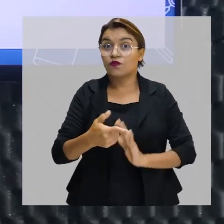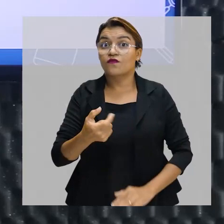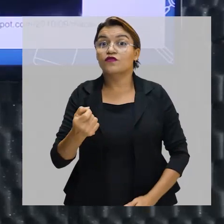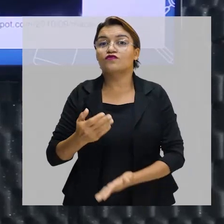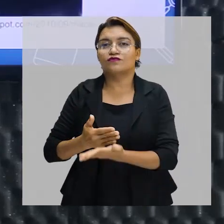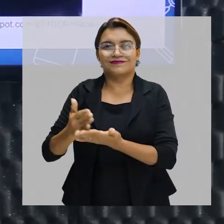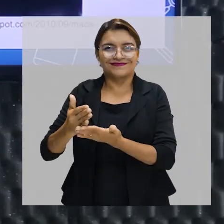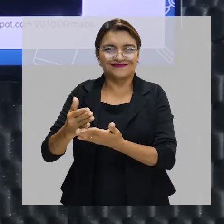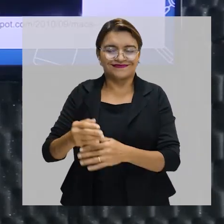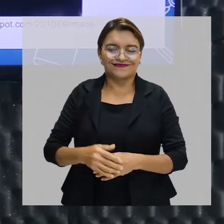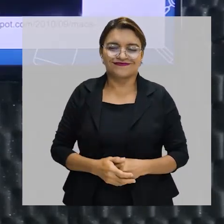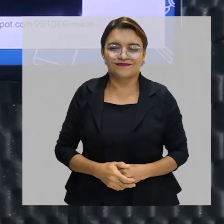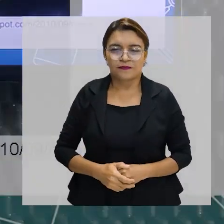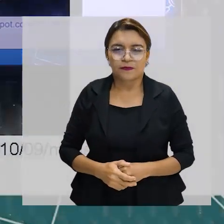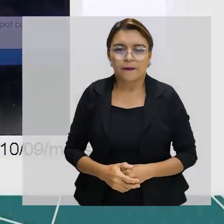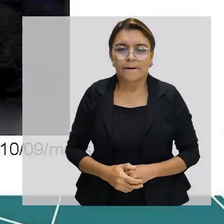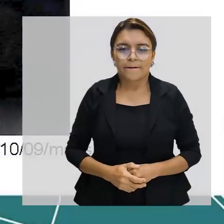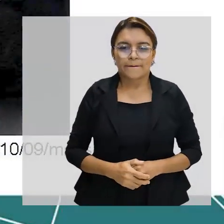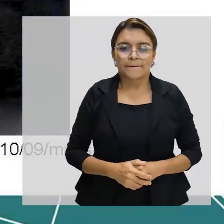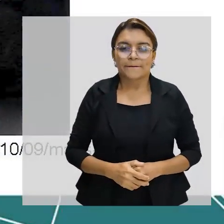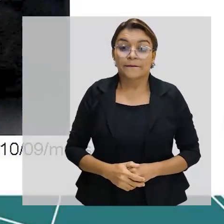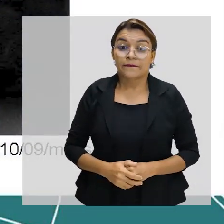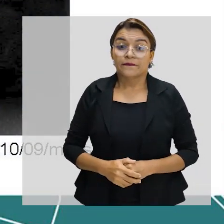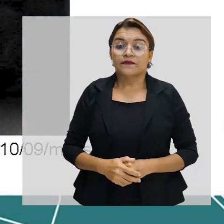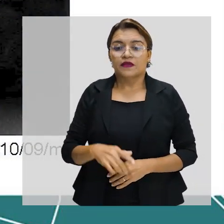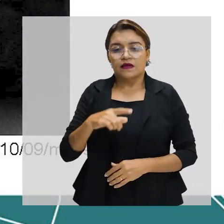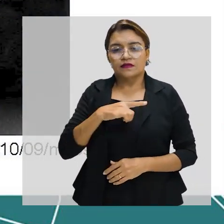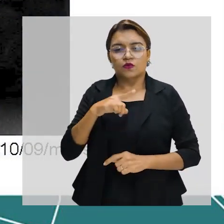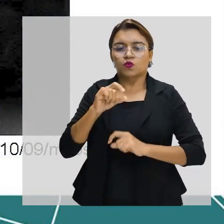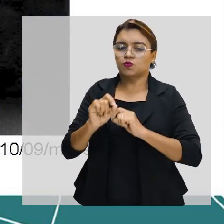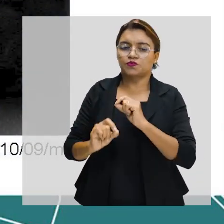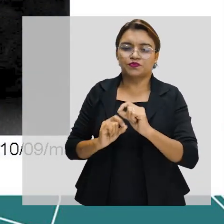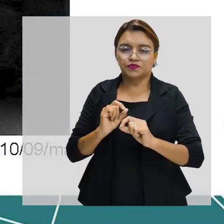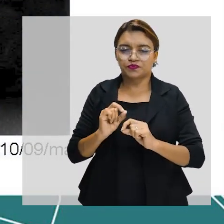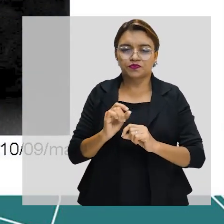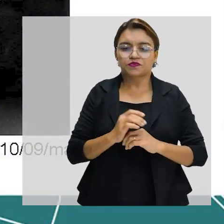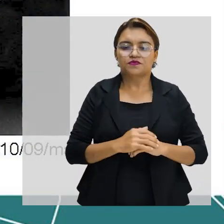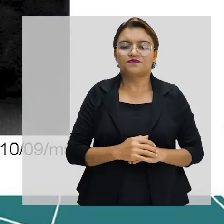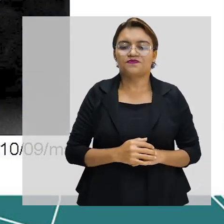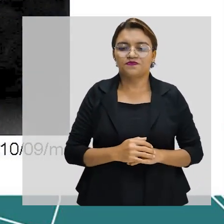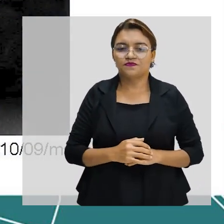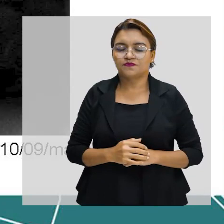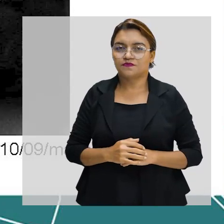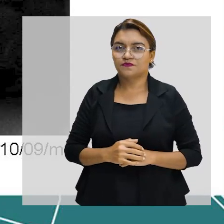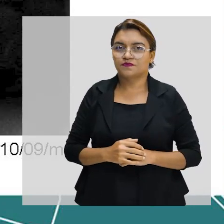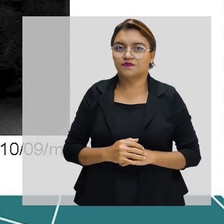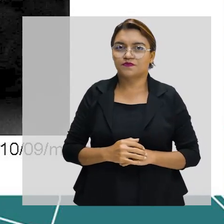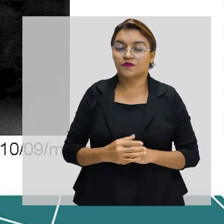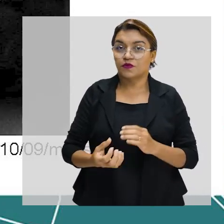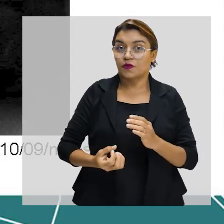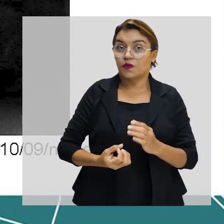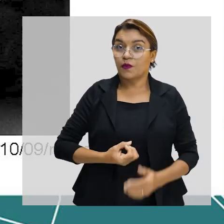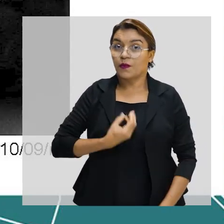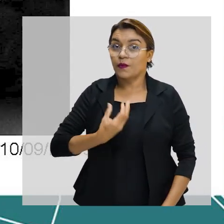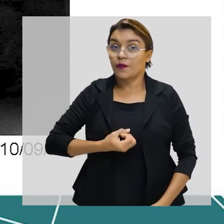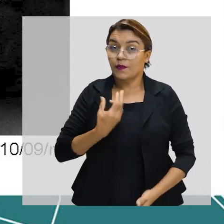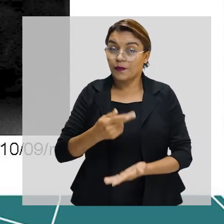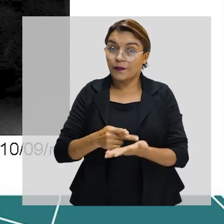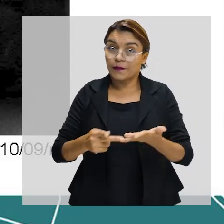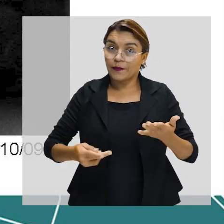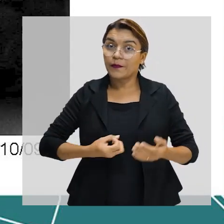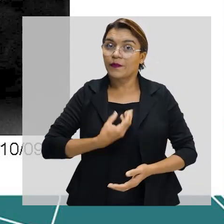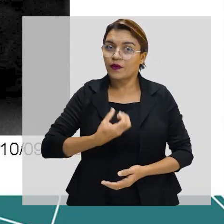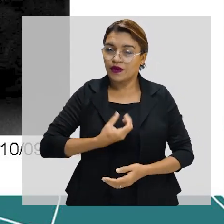bom? Então aqui eu trouxe para vocês um poema, porque a gente